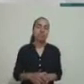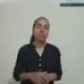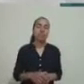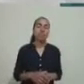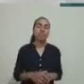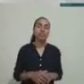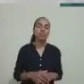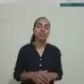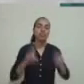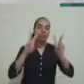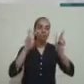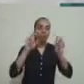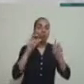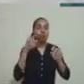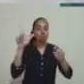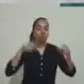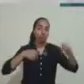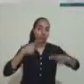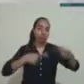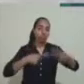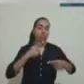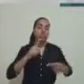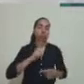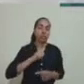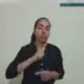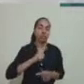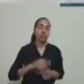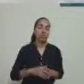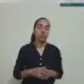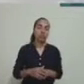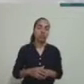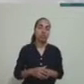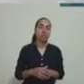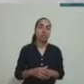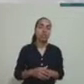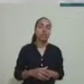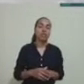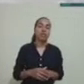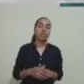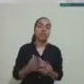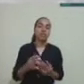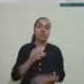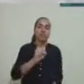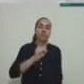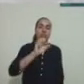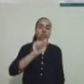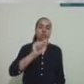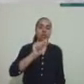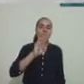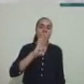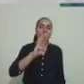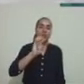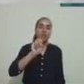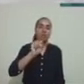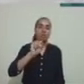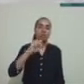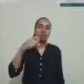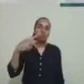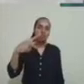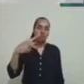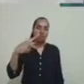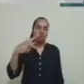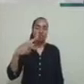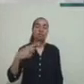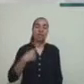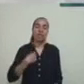esse movimento que será muito importante contra a privatização da Sabesp. Não poderia ser diferente, eu sou um